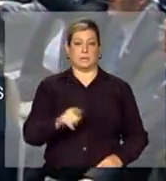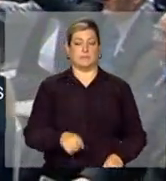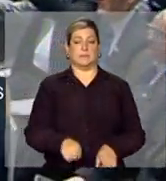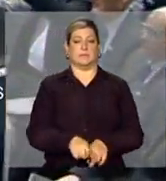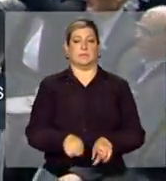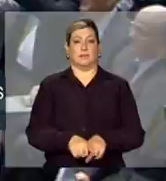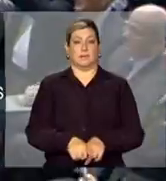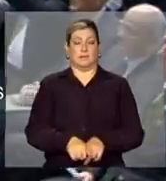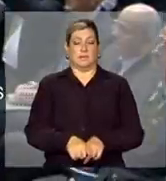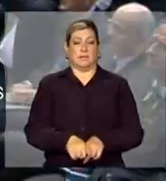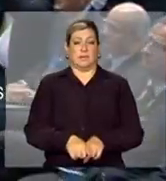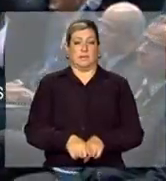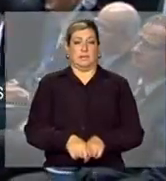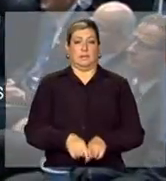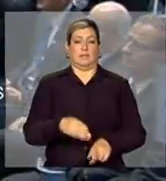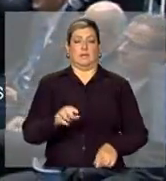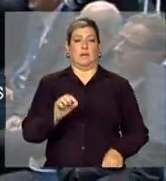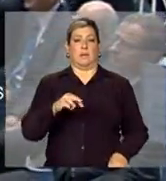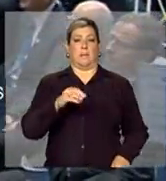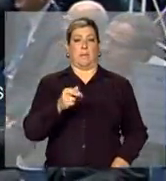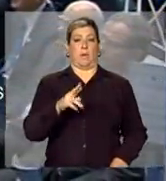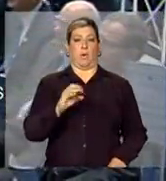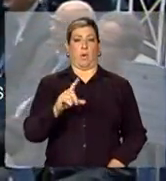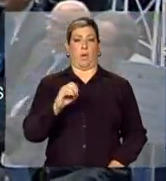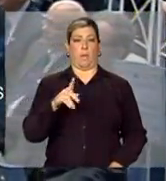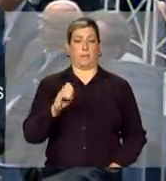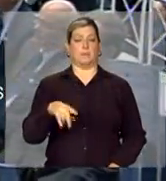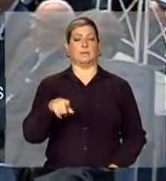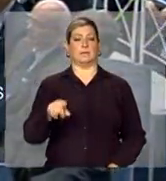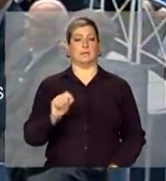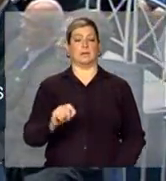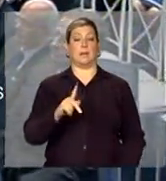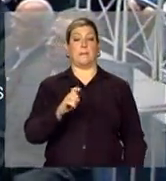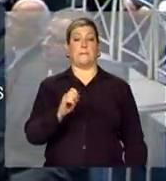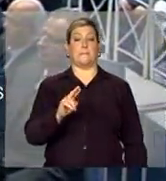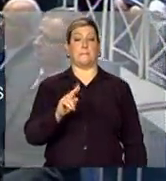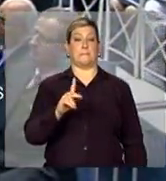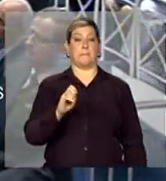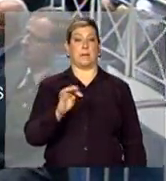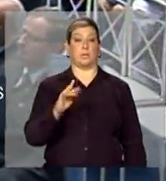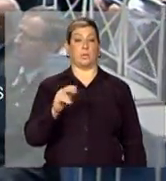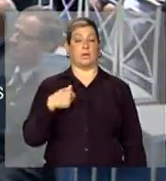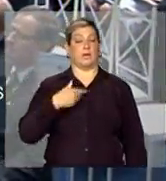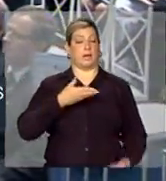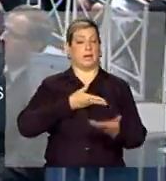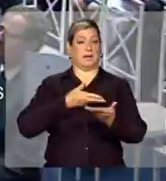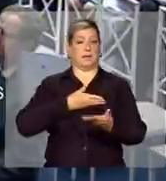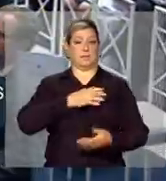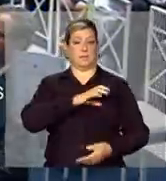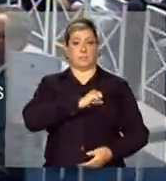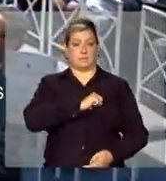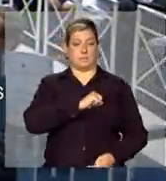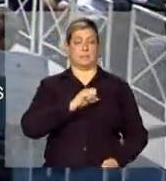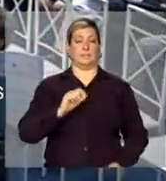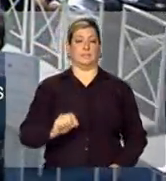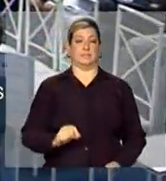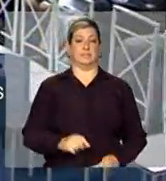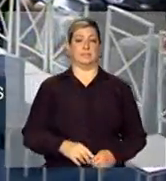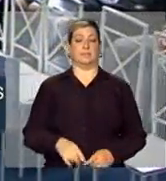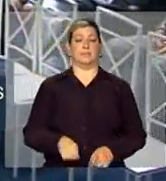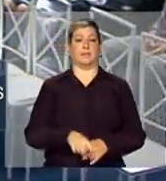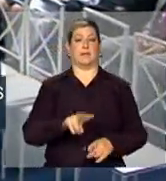o senhor Mauro Lopes, a Perpétua, minha querida amiga Perpétua Almeida,